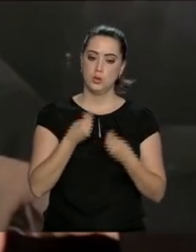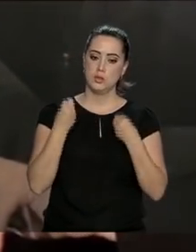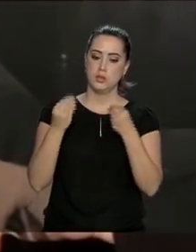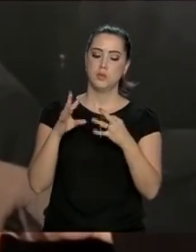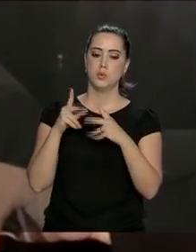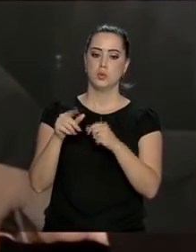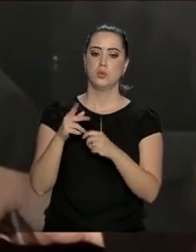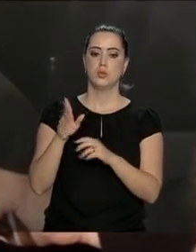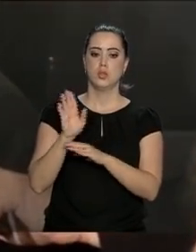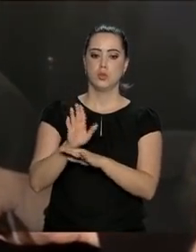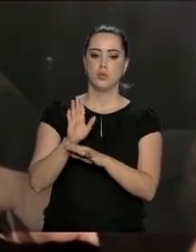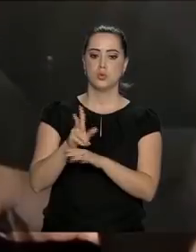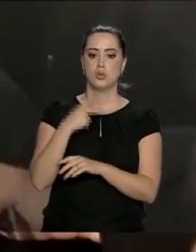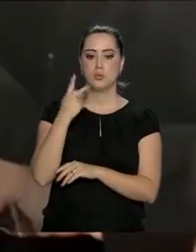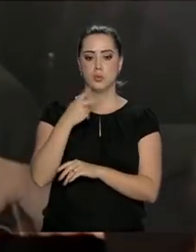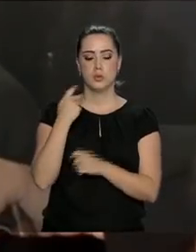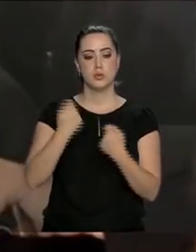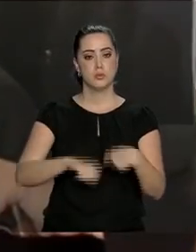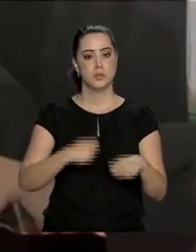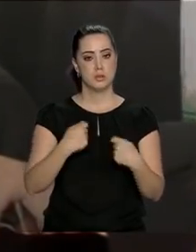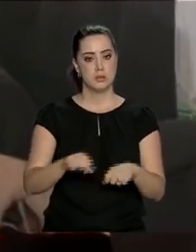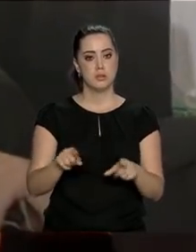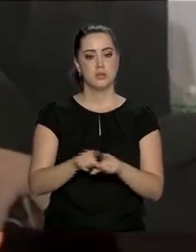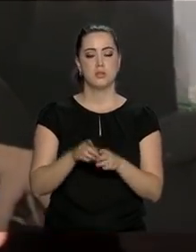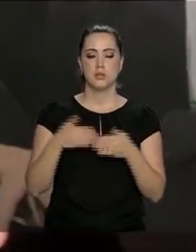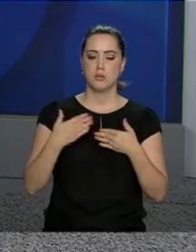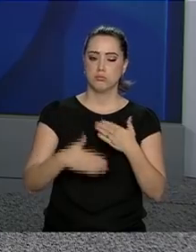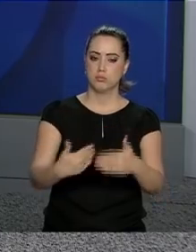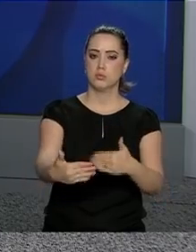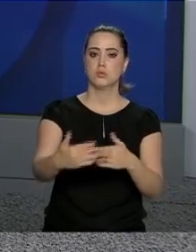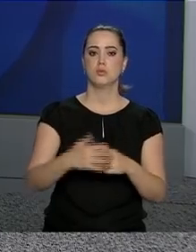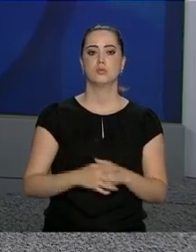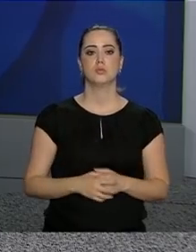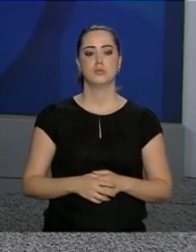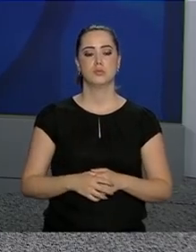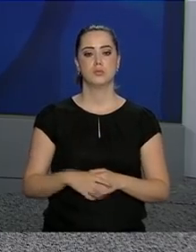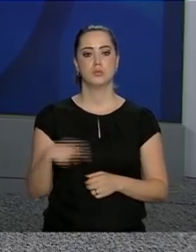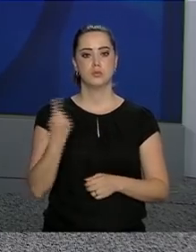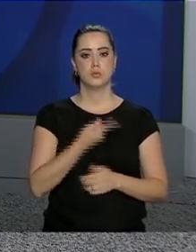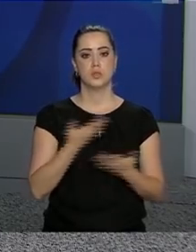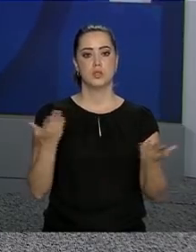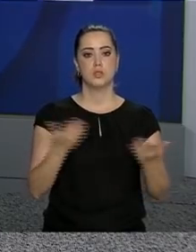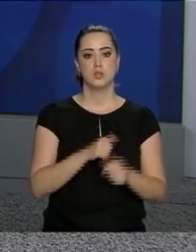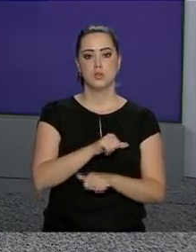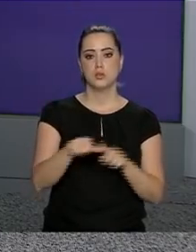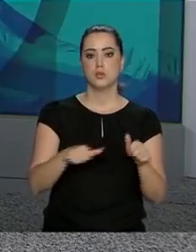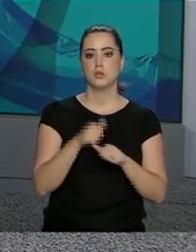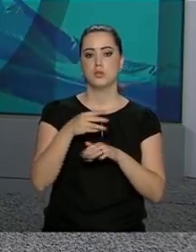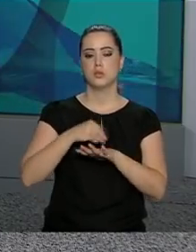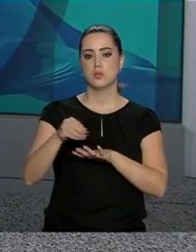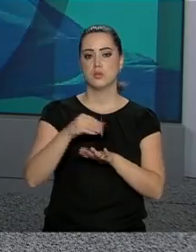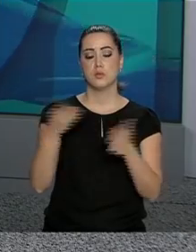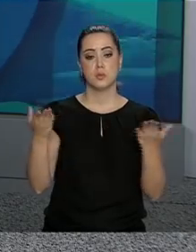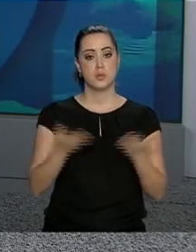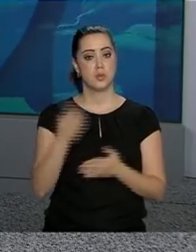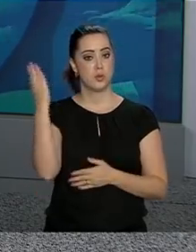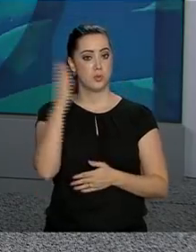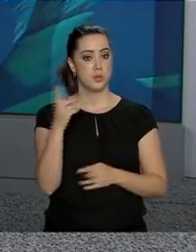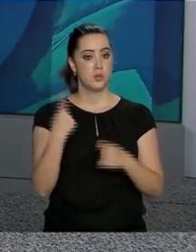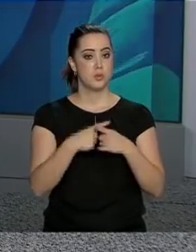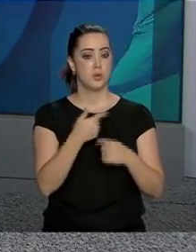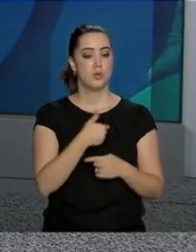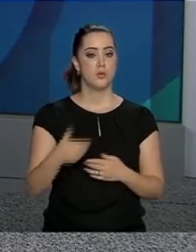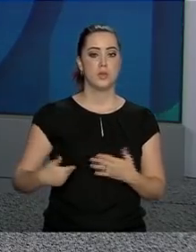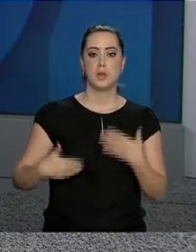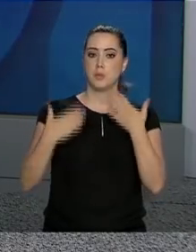daremos todo o apoio político necessário para que esse processo siga seu destino. E a gente passa agora para as notícias aqui do Brasil, porque o